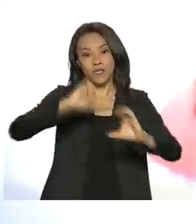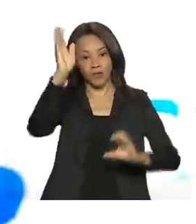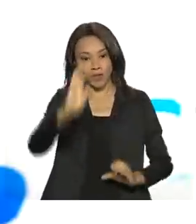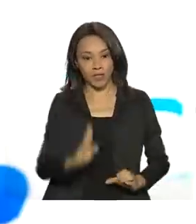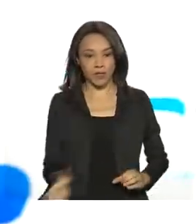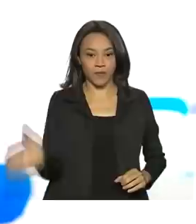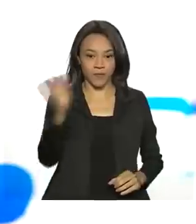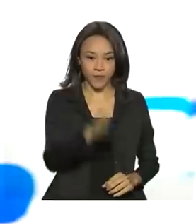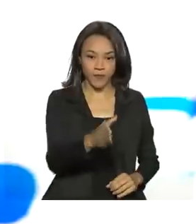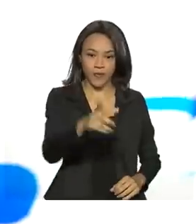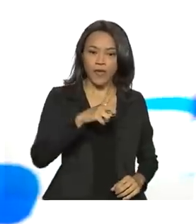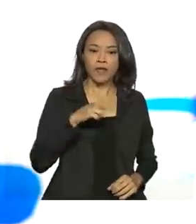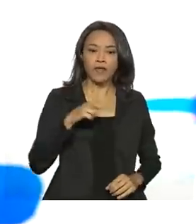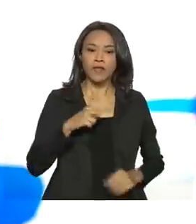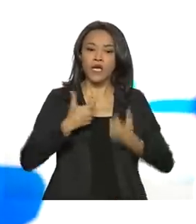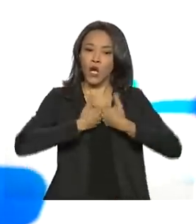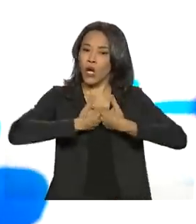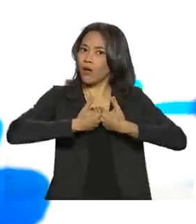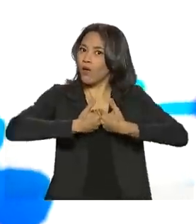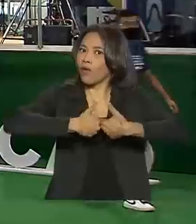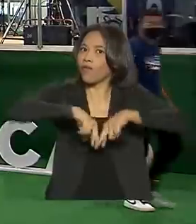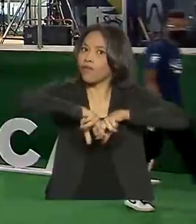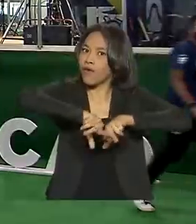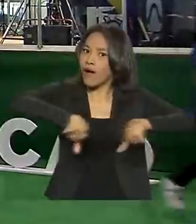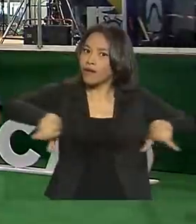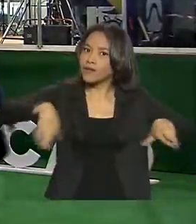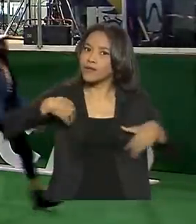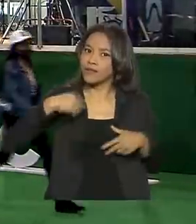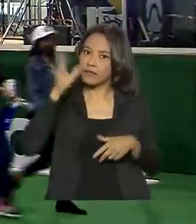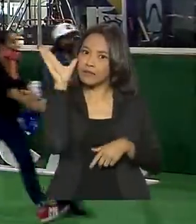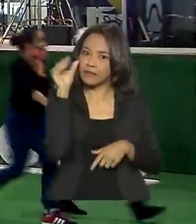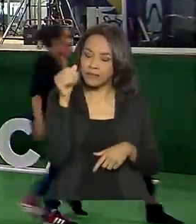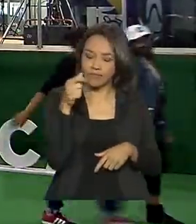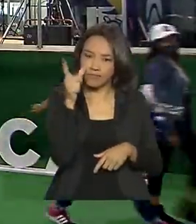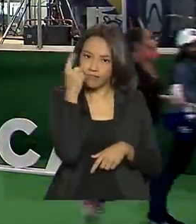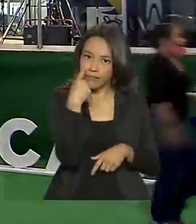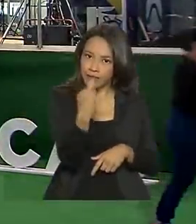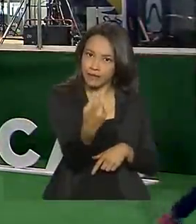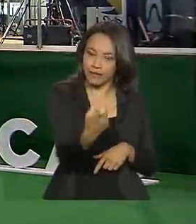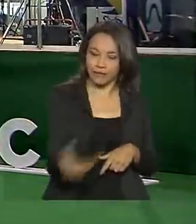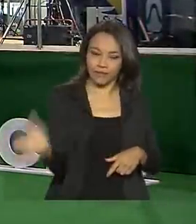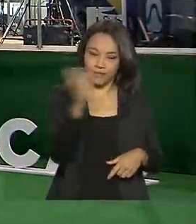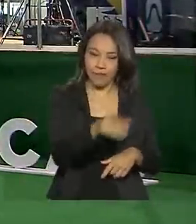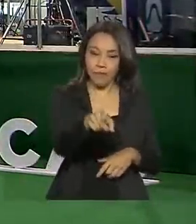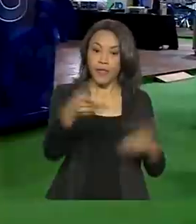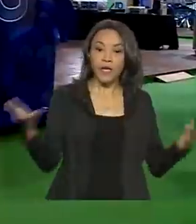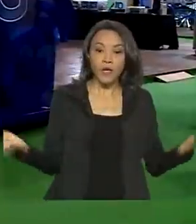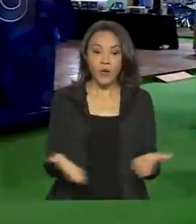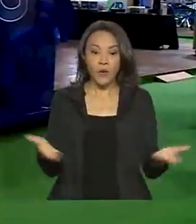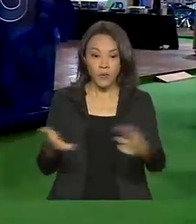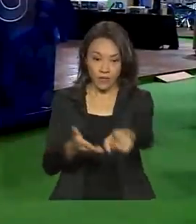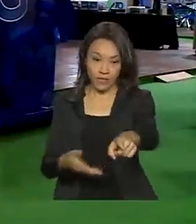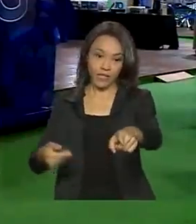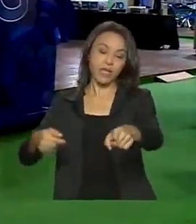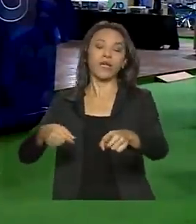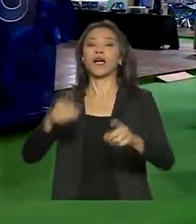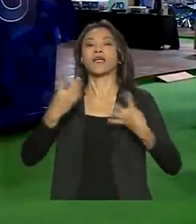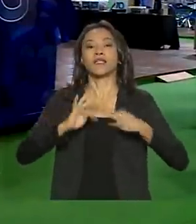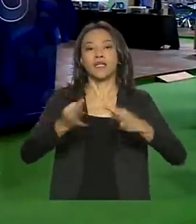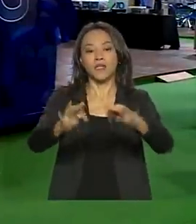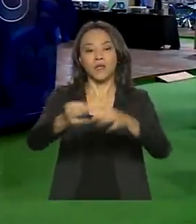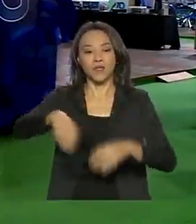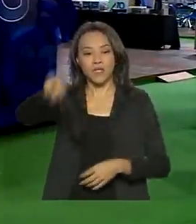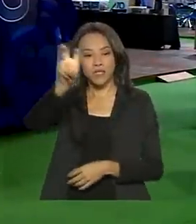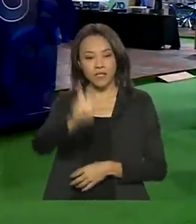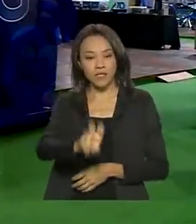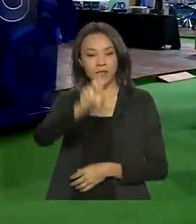a fundo, você vê uma área muito legal. E o destaque desse ano ficou com a tecnologia 5G, que está em fase